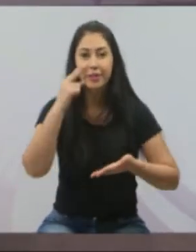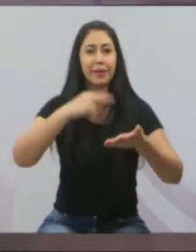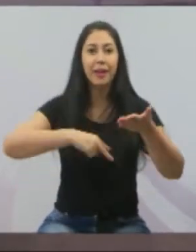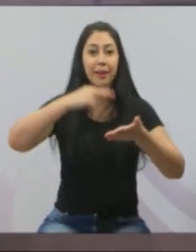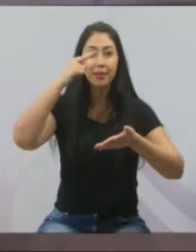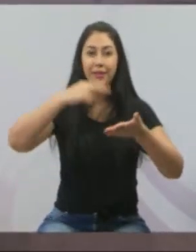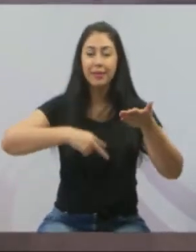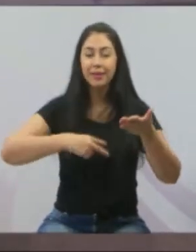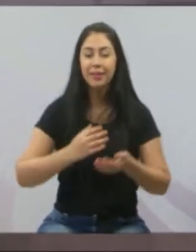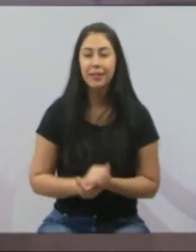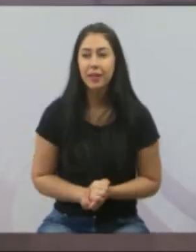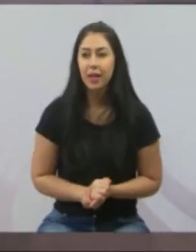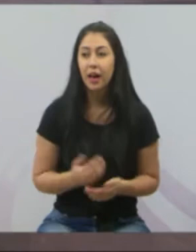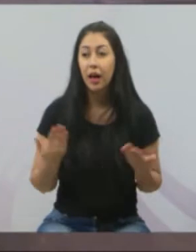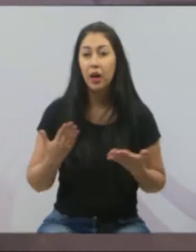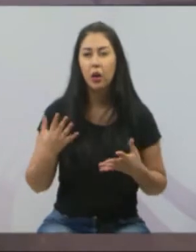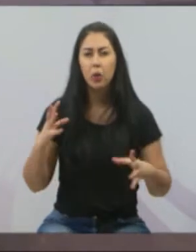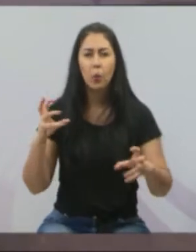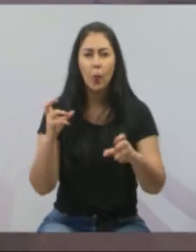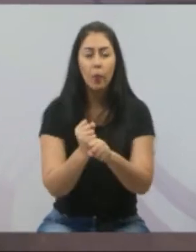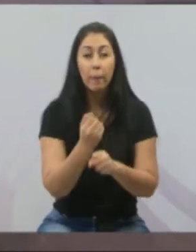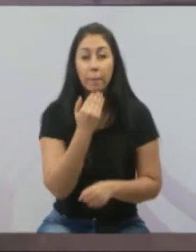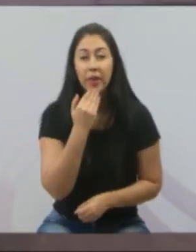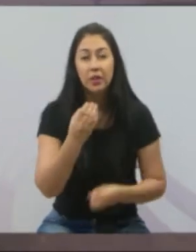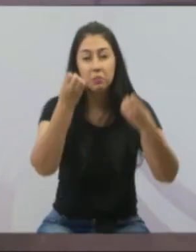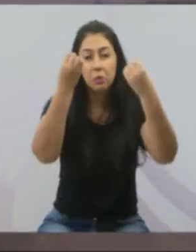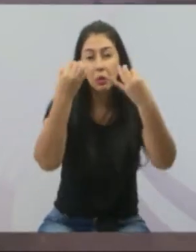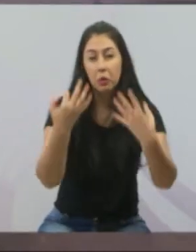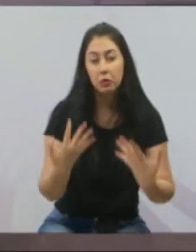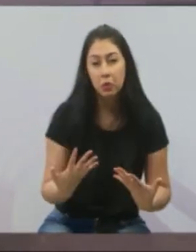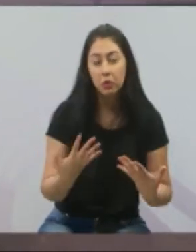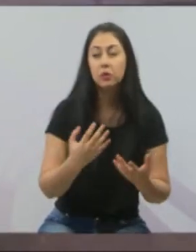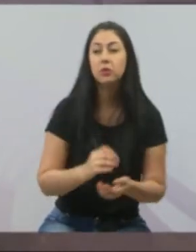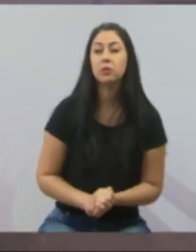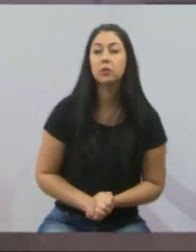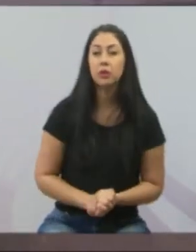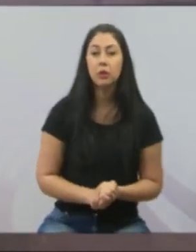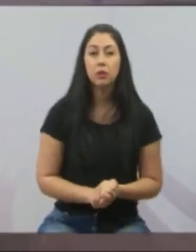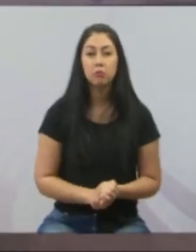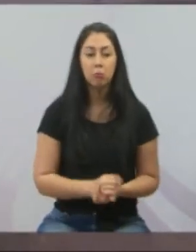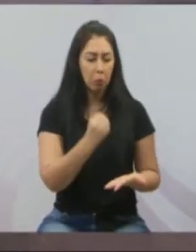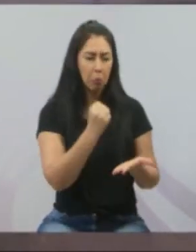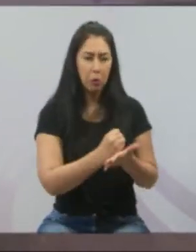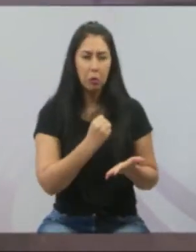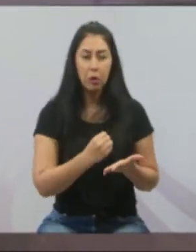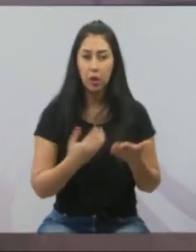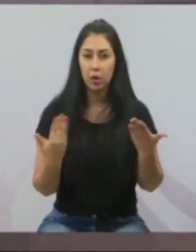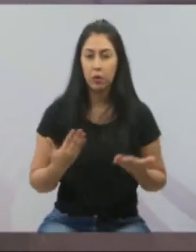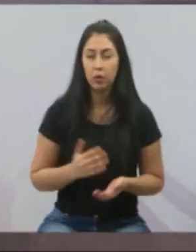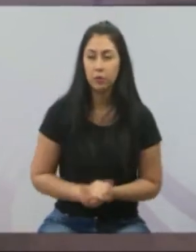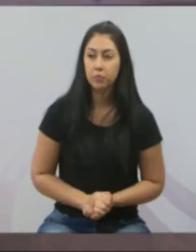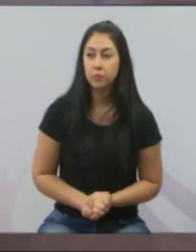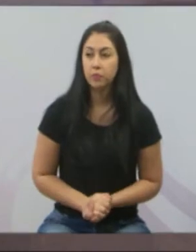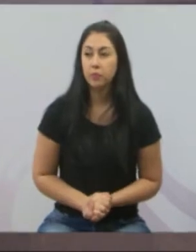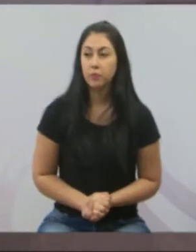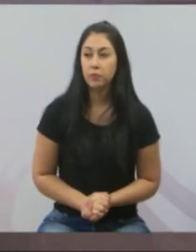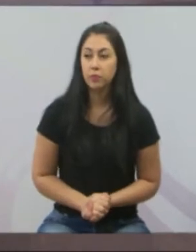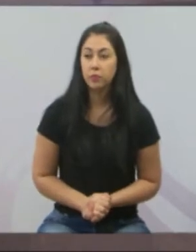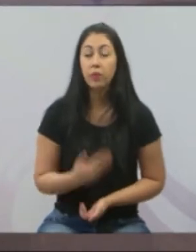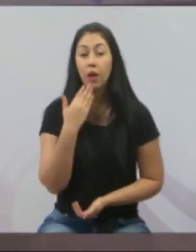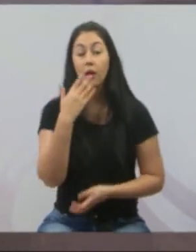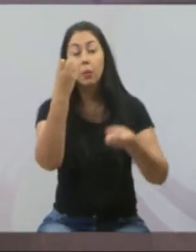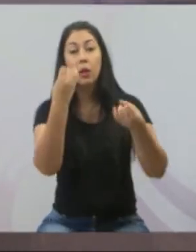mais necessitados, no caso aqui, os aposentados que você citou. Muita gente aí, a maioria dos aposentados são assalariados aí com um salário